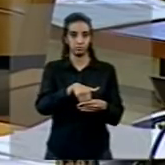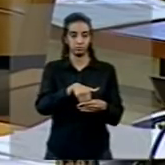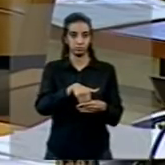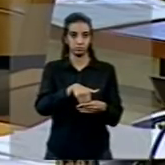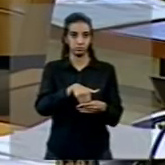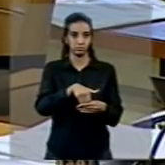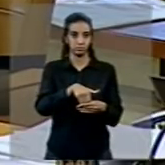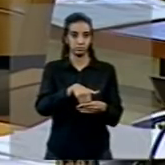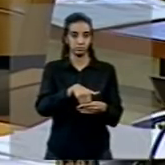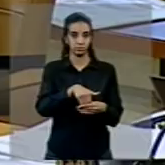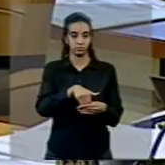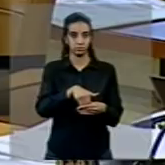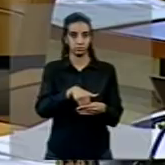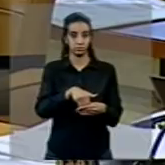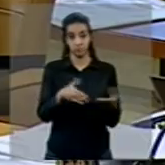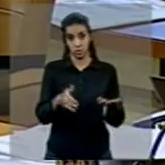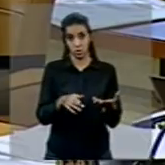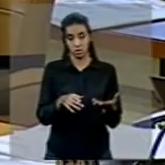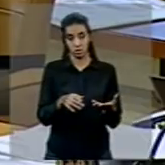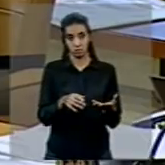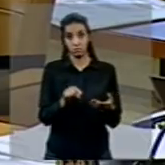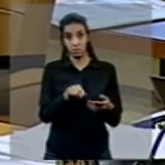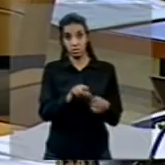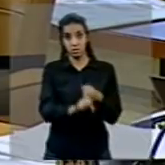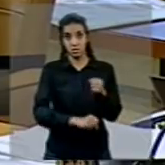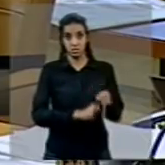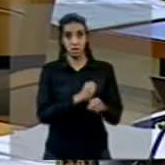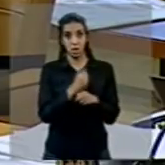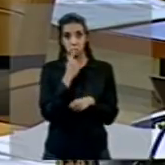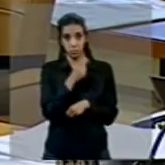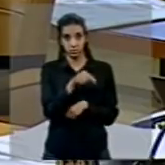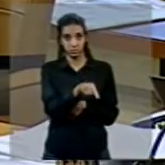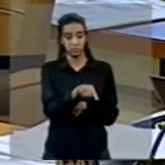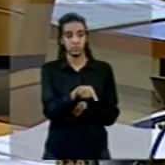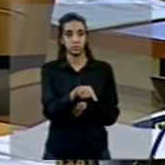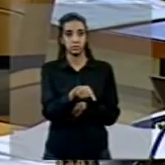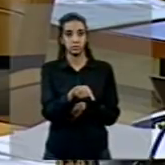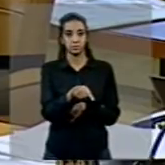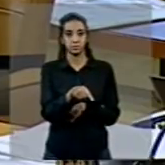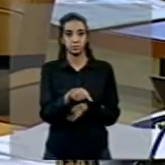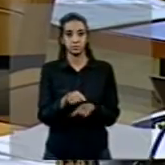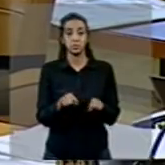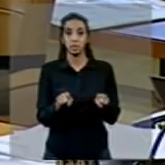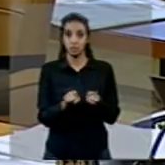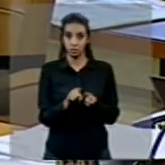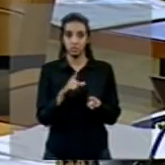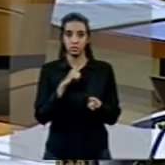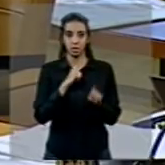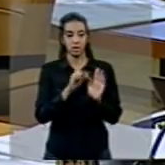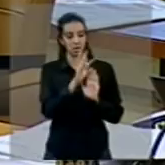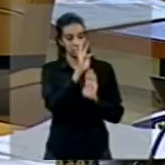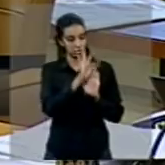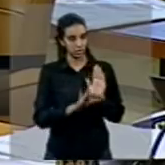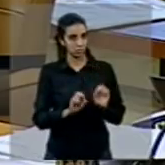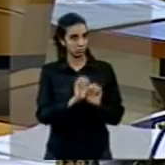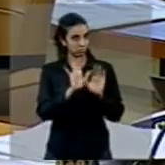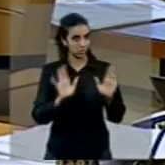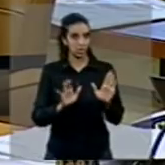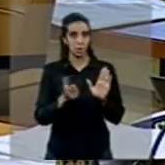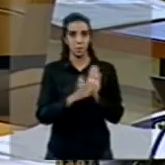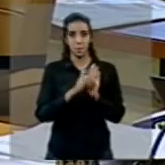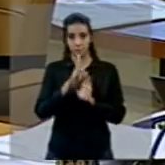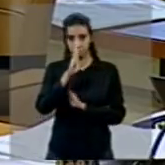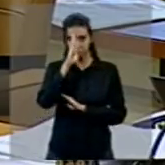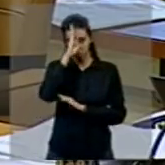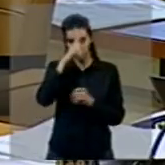destas que já estão prestes a ocorrer, decorre de texto expresso do caput do artigo 28